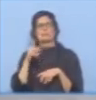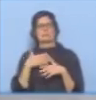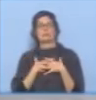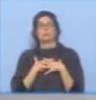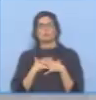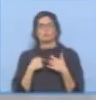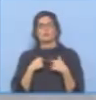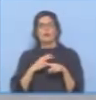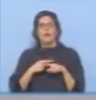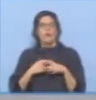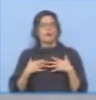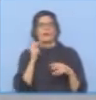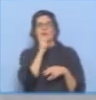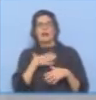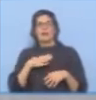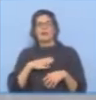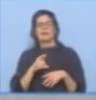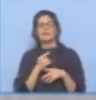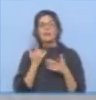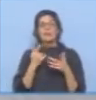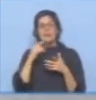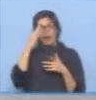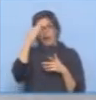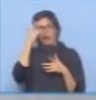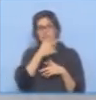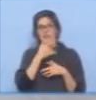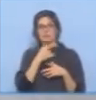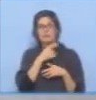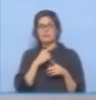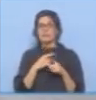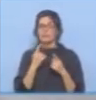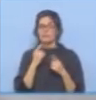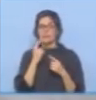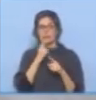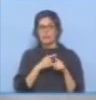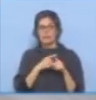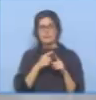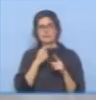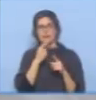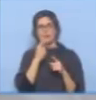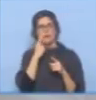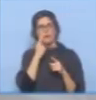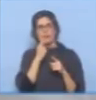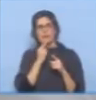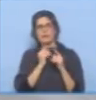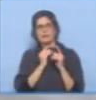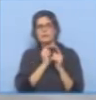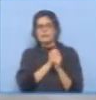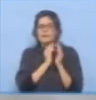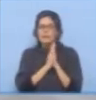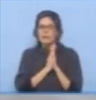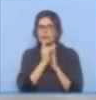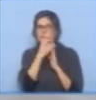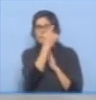ir. E pensámos o quão bom ia ser conhecermos o que é a Igreja do outro lado do mundo, não é? E daí essa